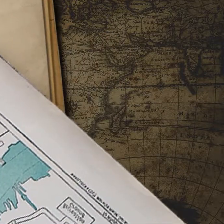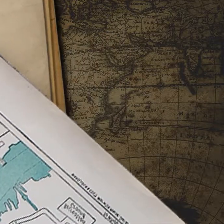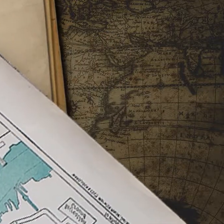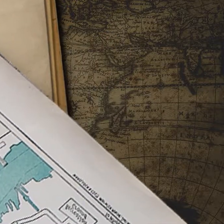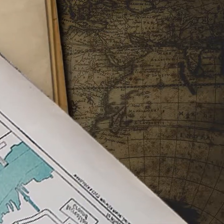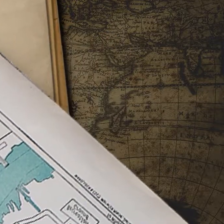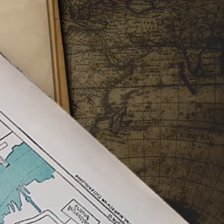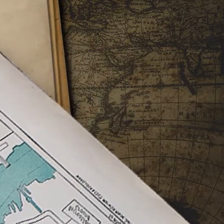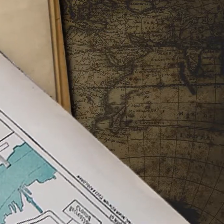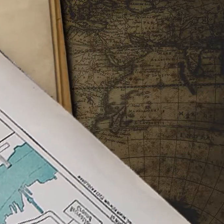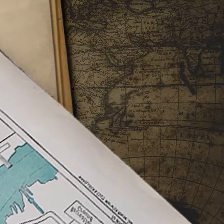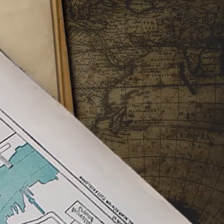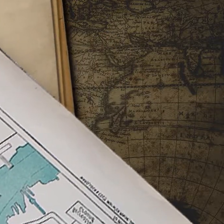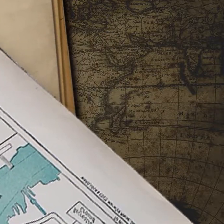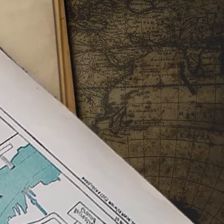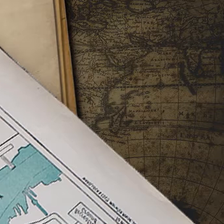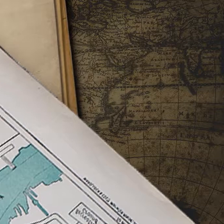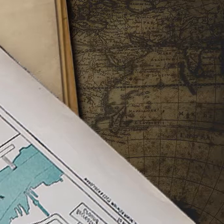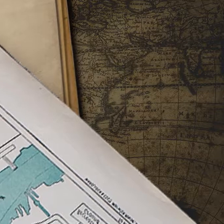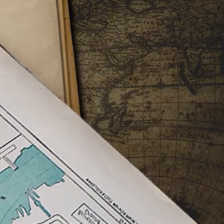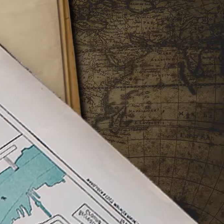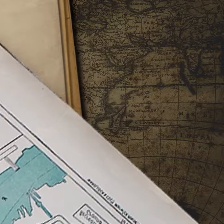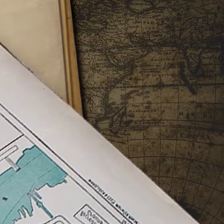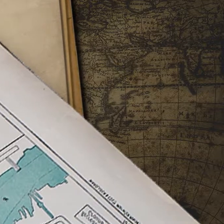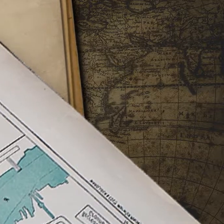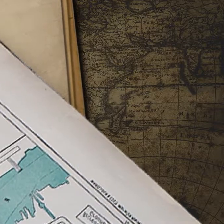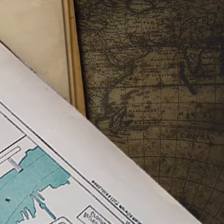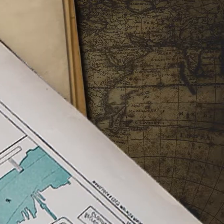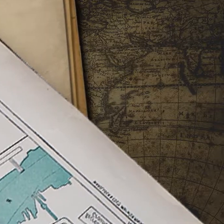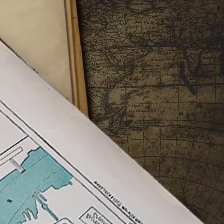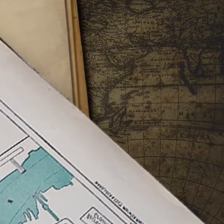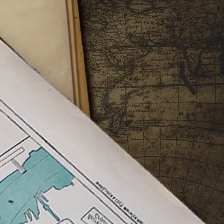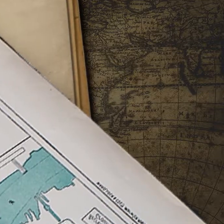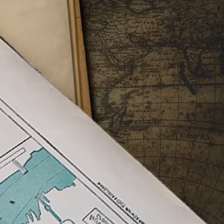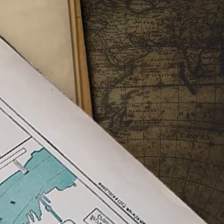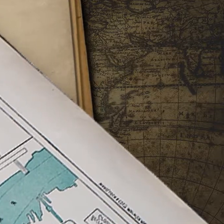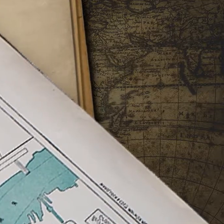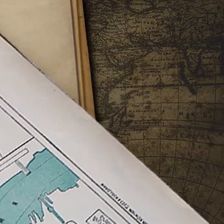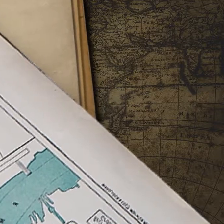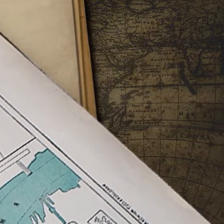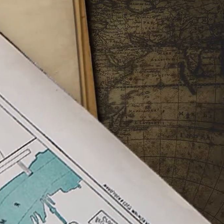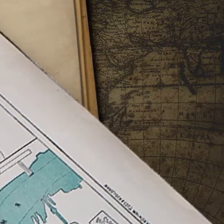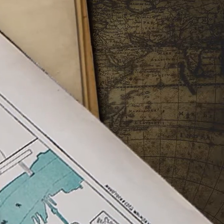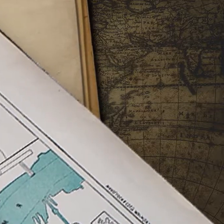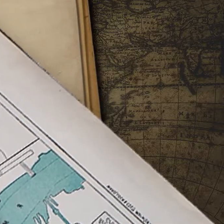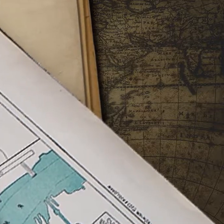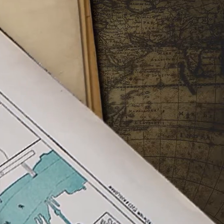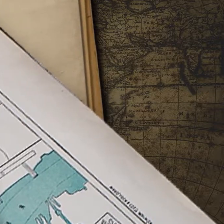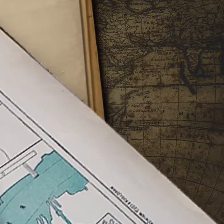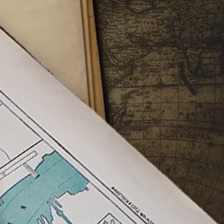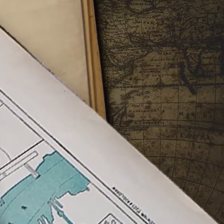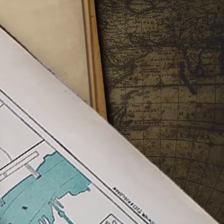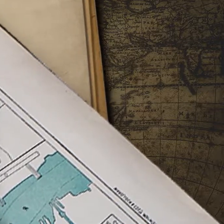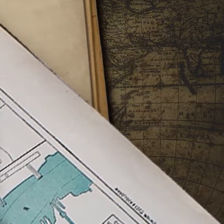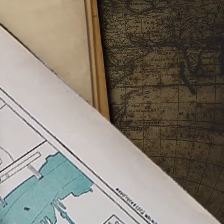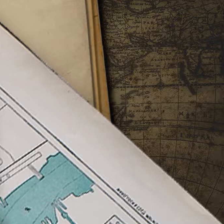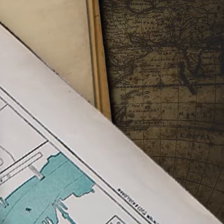O Sr. Fogg, Passepartout, a Ouda e o detetive Fix estão sentados no chão do trenó que é guiado por um homem.